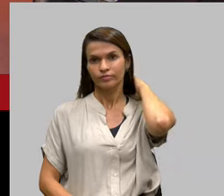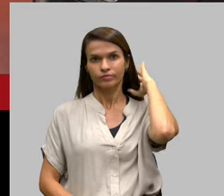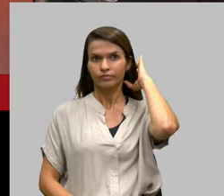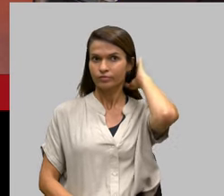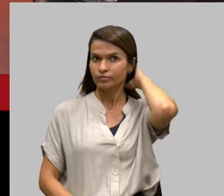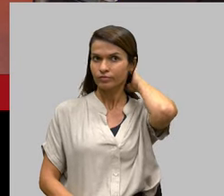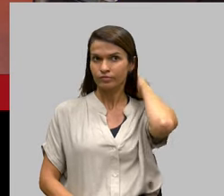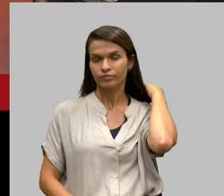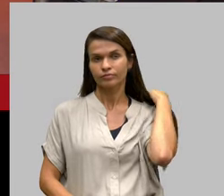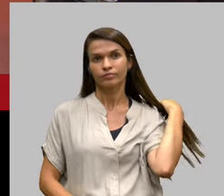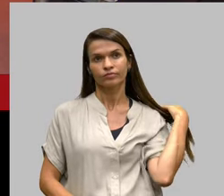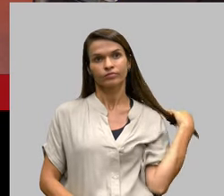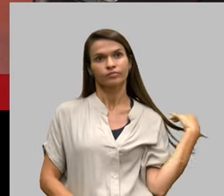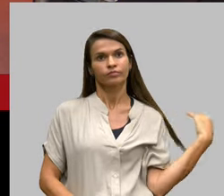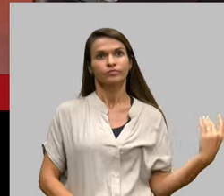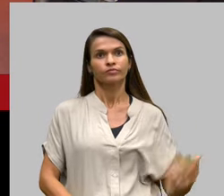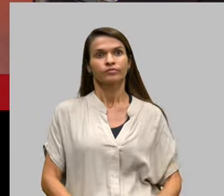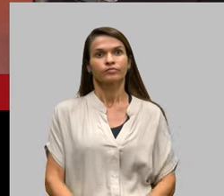pessoais